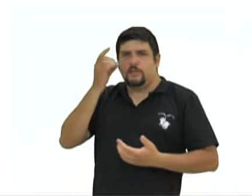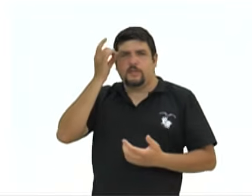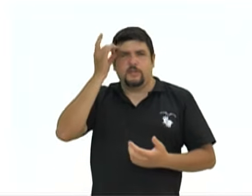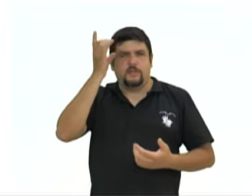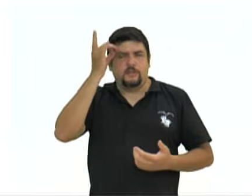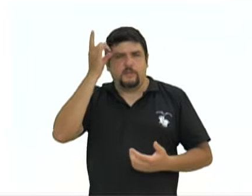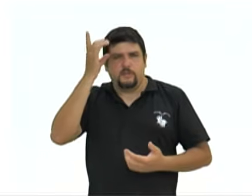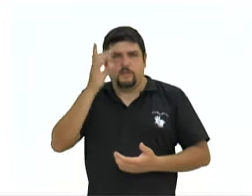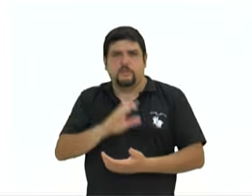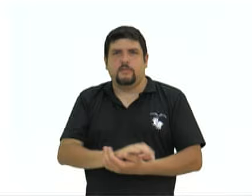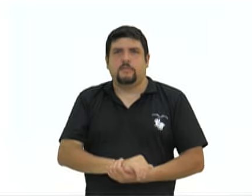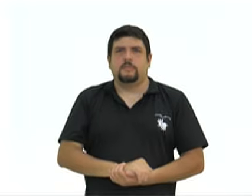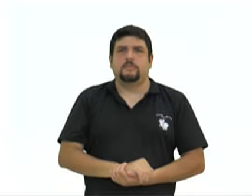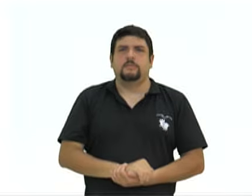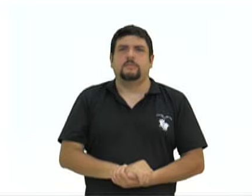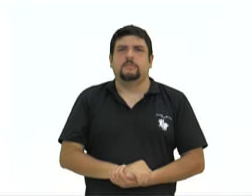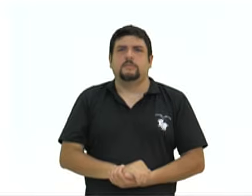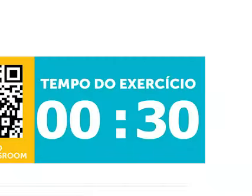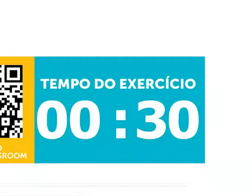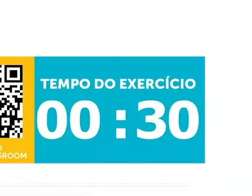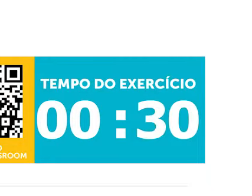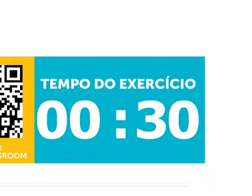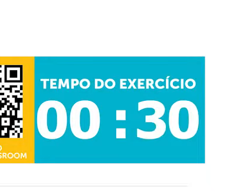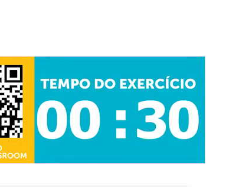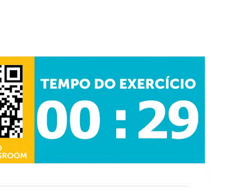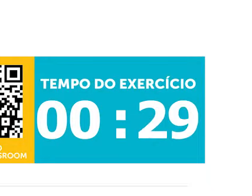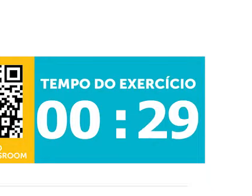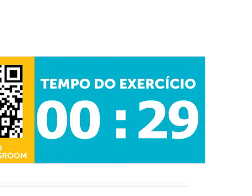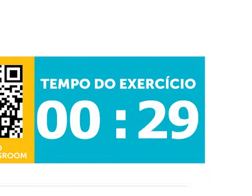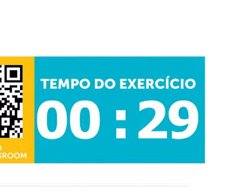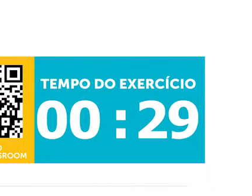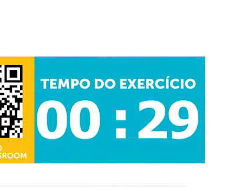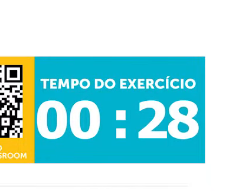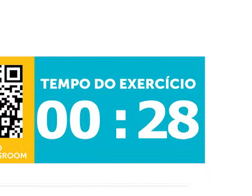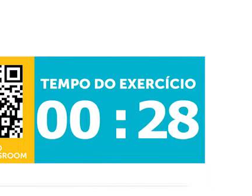até de costa para você. A gente já volta.